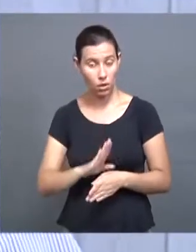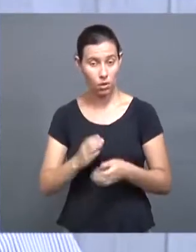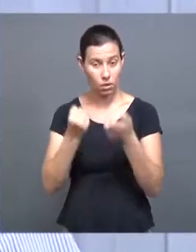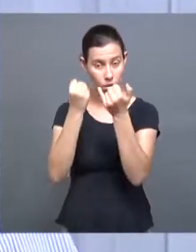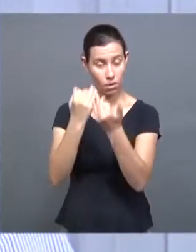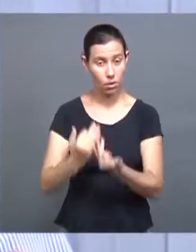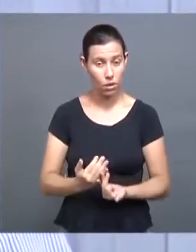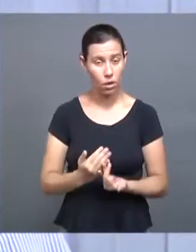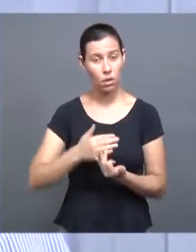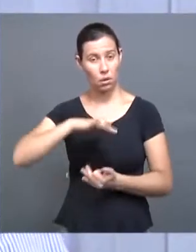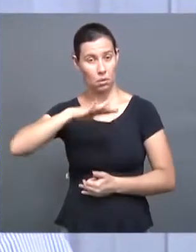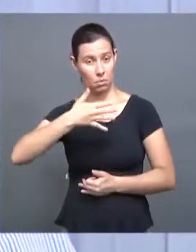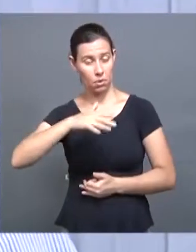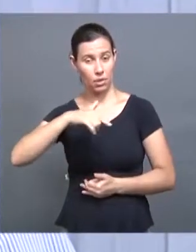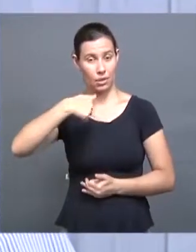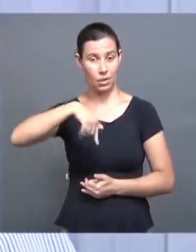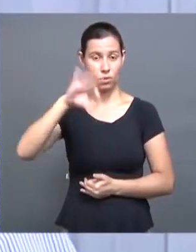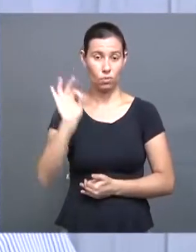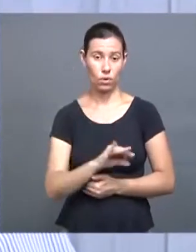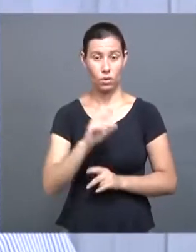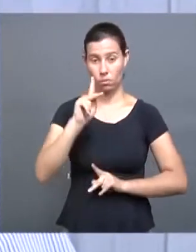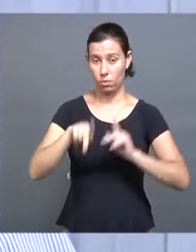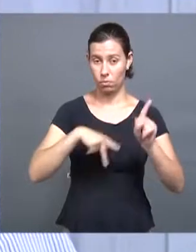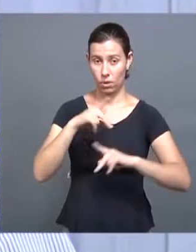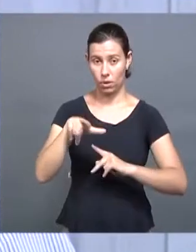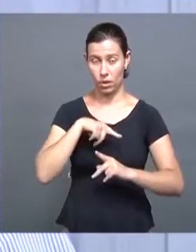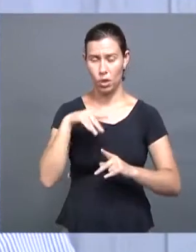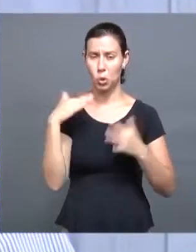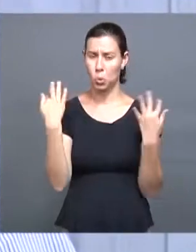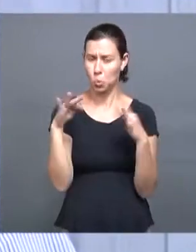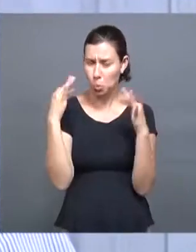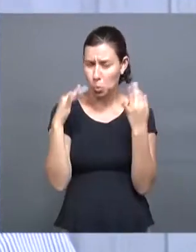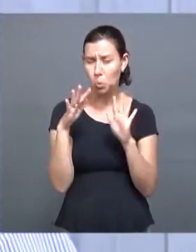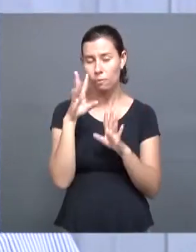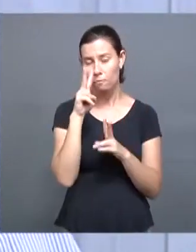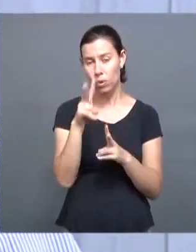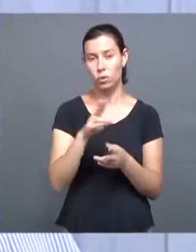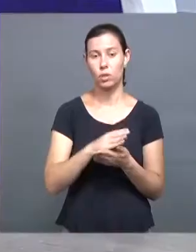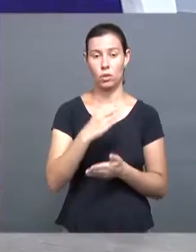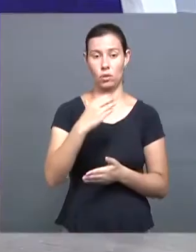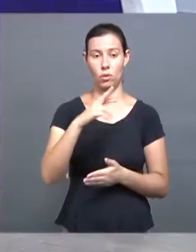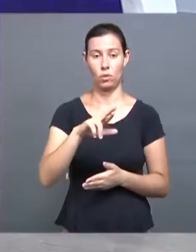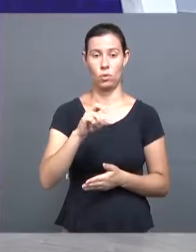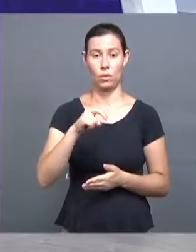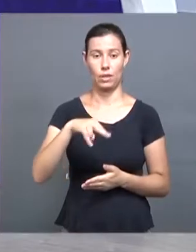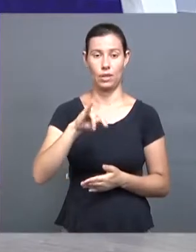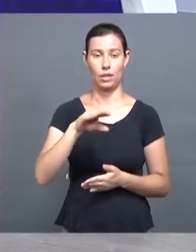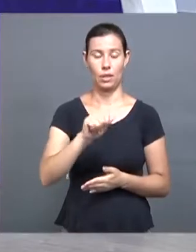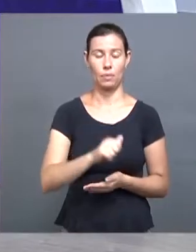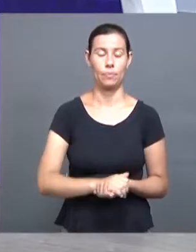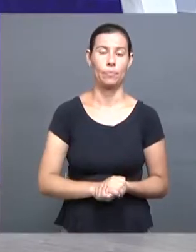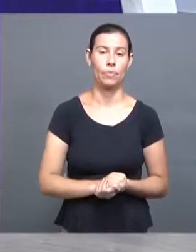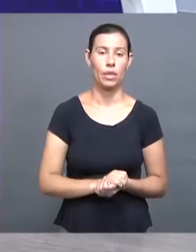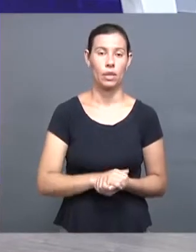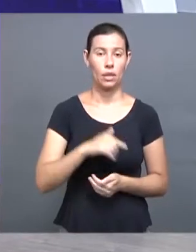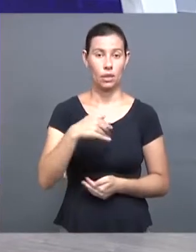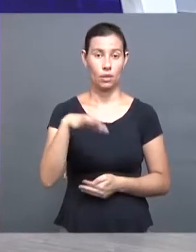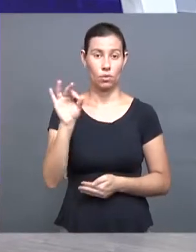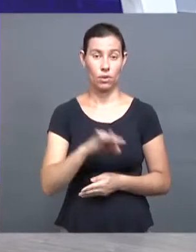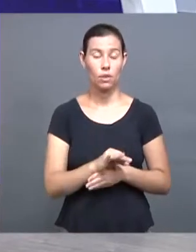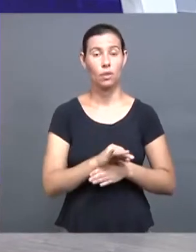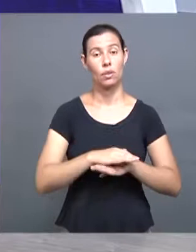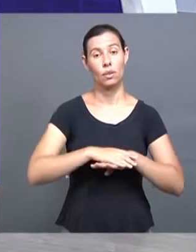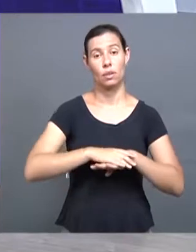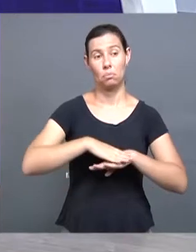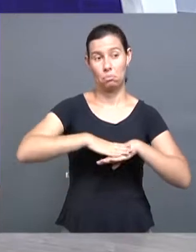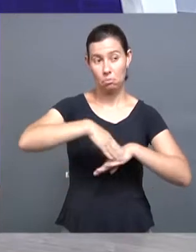que mais ou menos 7% da população tem dor de cabeça crônica, ou seja, 7% da população tem mais dias de dor de cabeça do